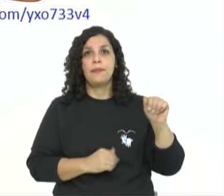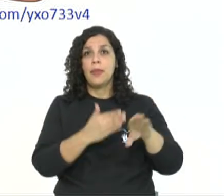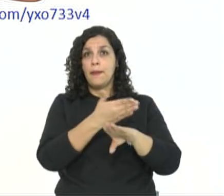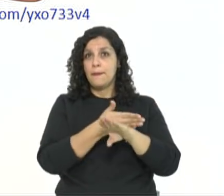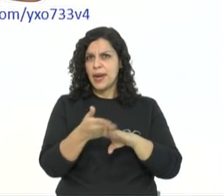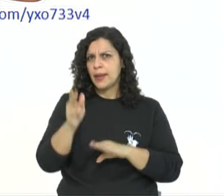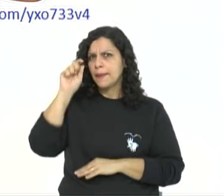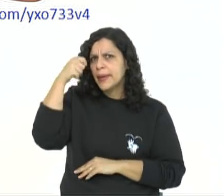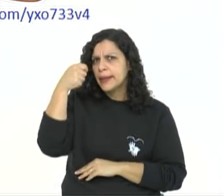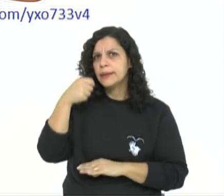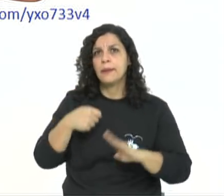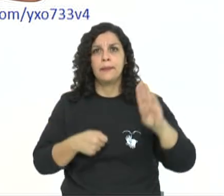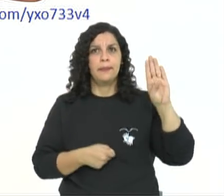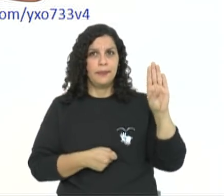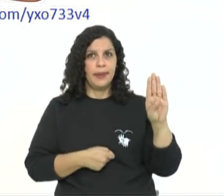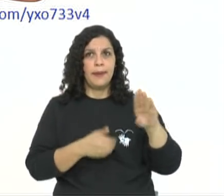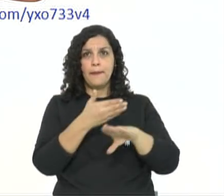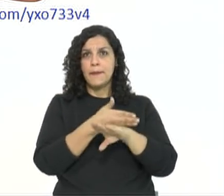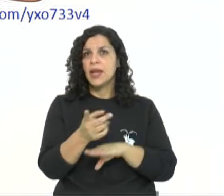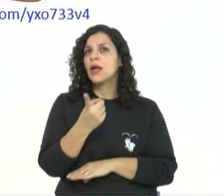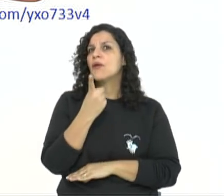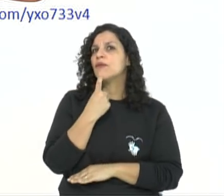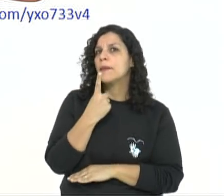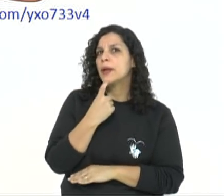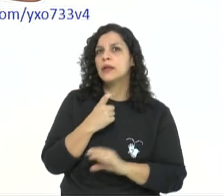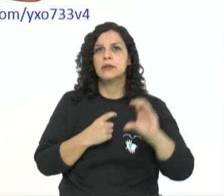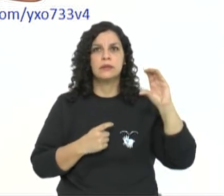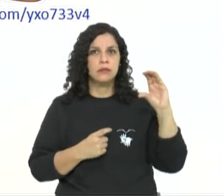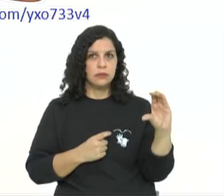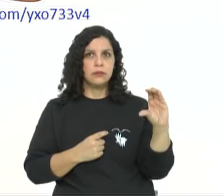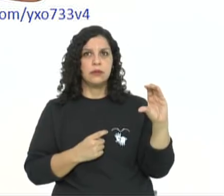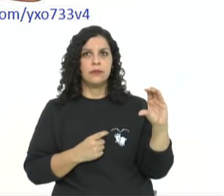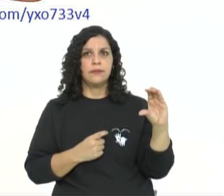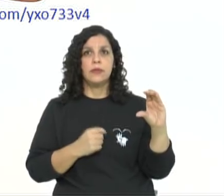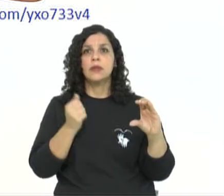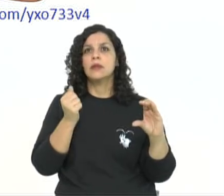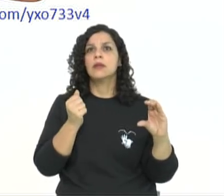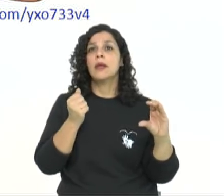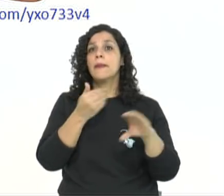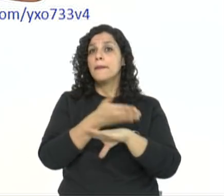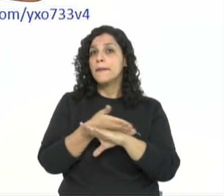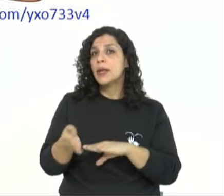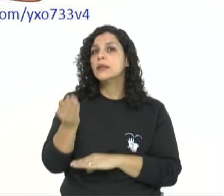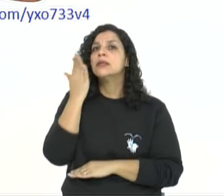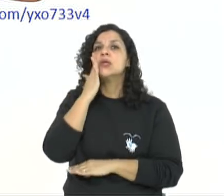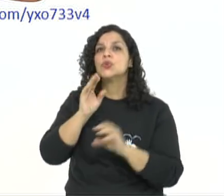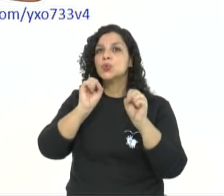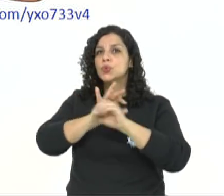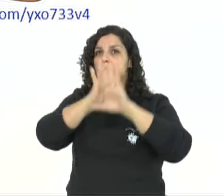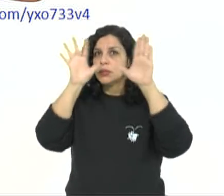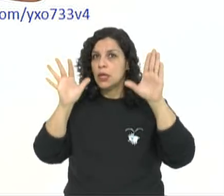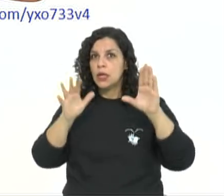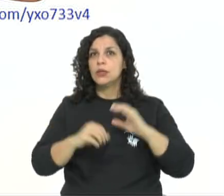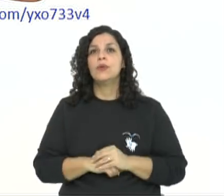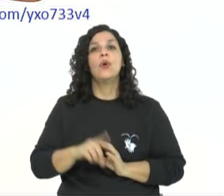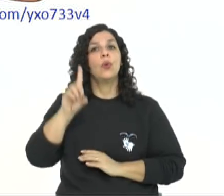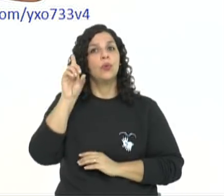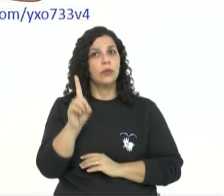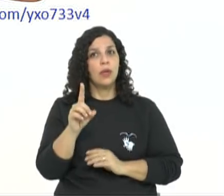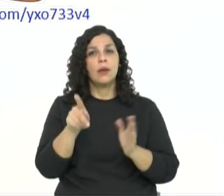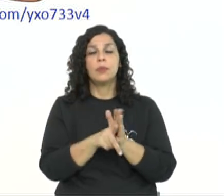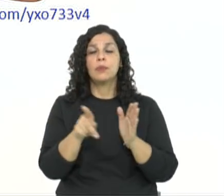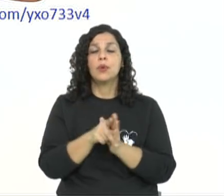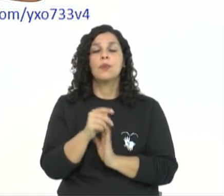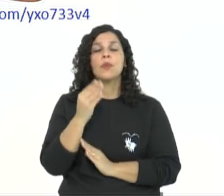e preta. B, branca e vermelha. C, branca e azul clara. Ou D,